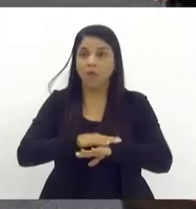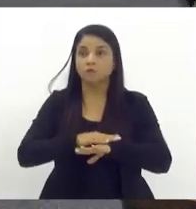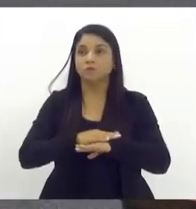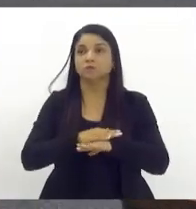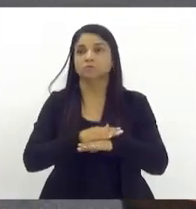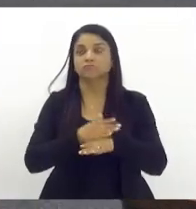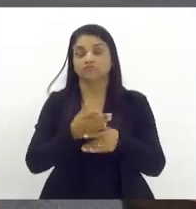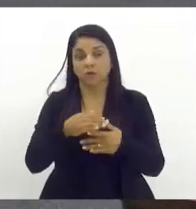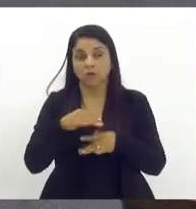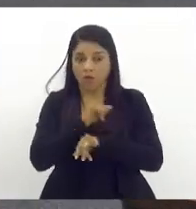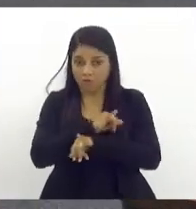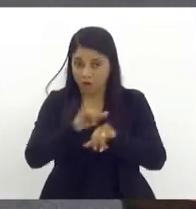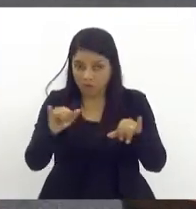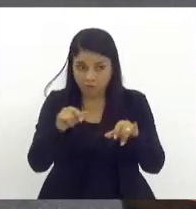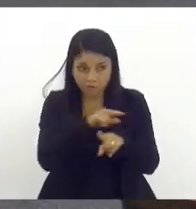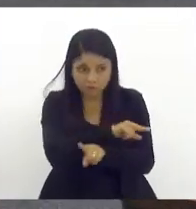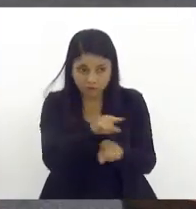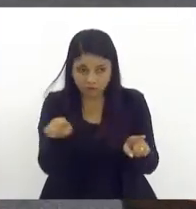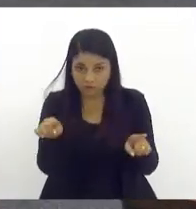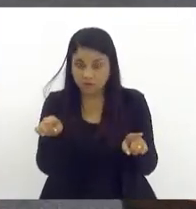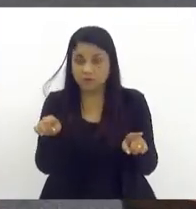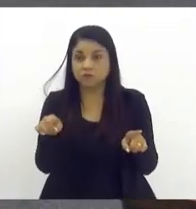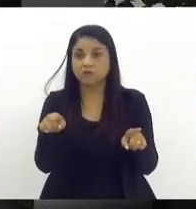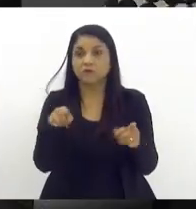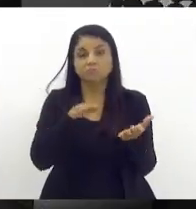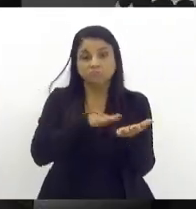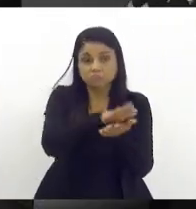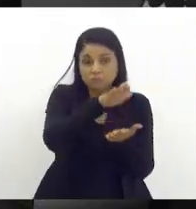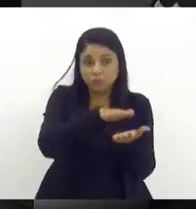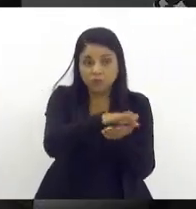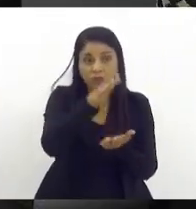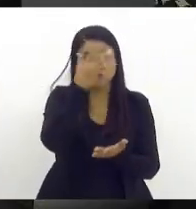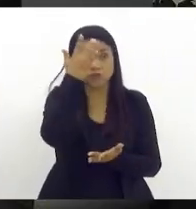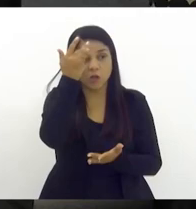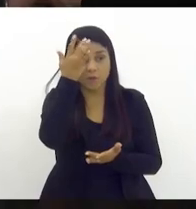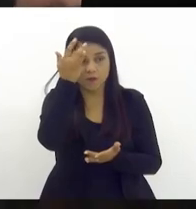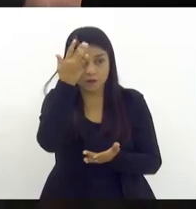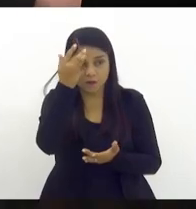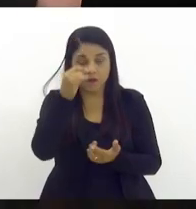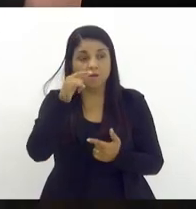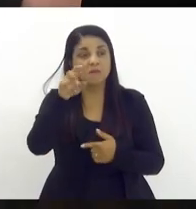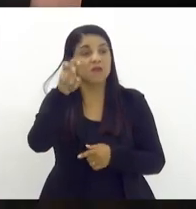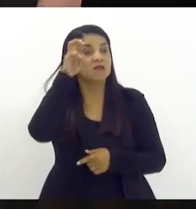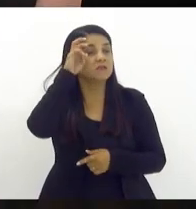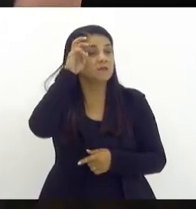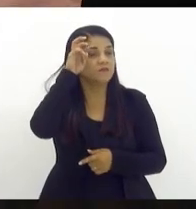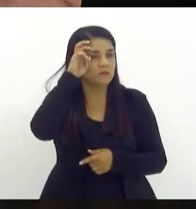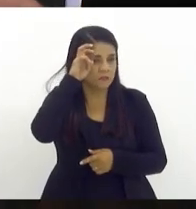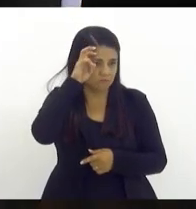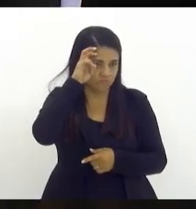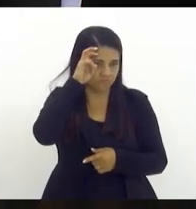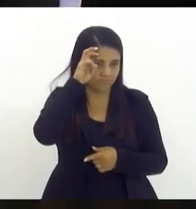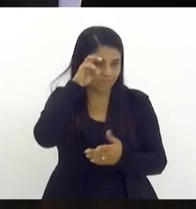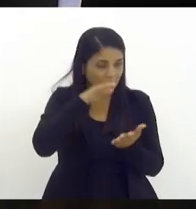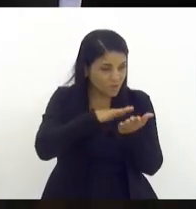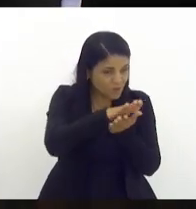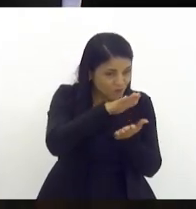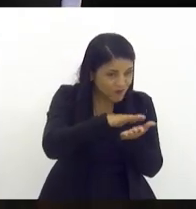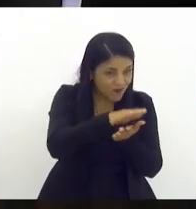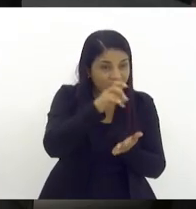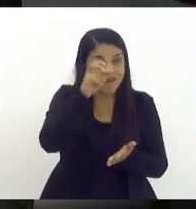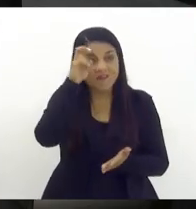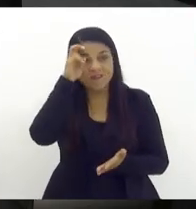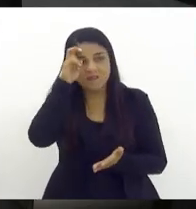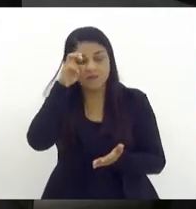queria dar ciência aos nobres deputados que a gente vai republicar o de amanhã para quinta, justamente para ter um tempo um pouco melhor de discussão.